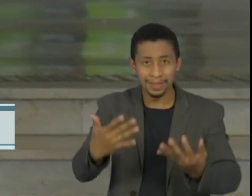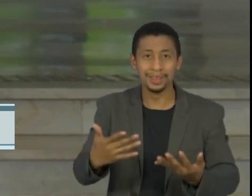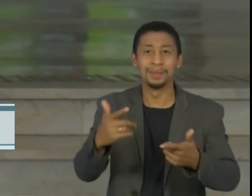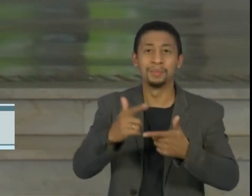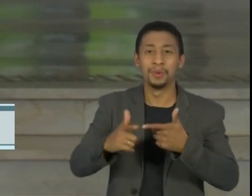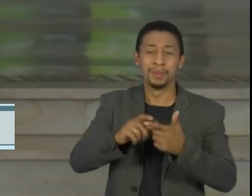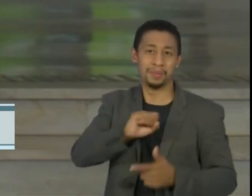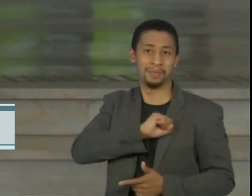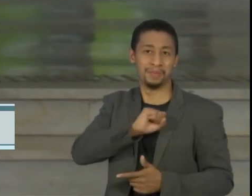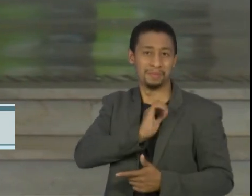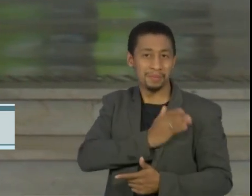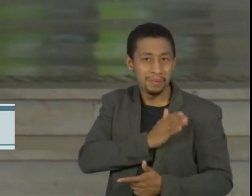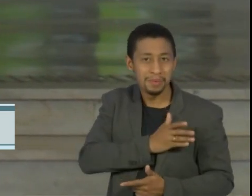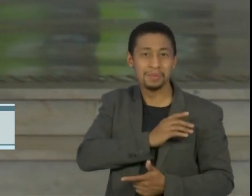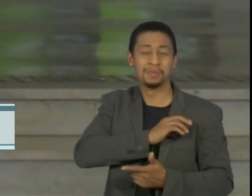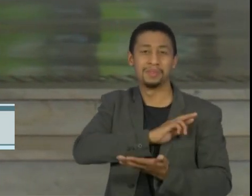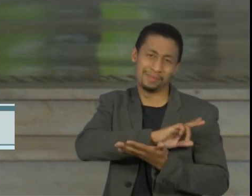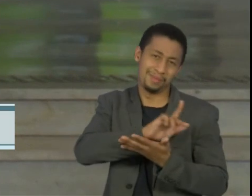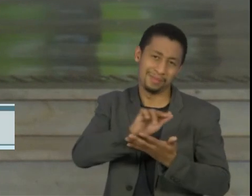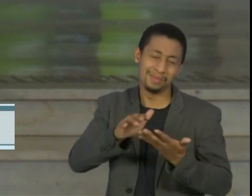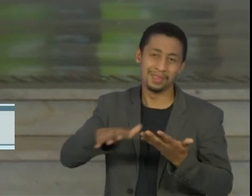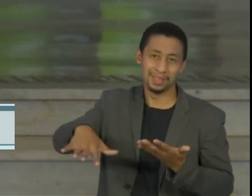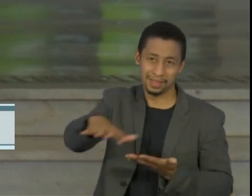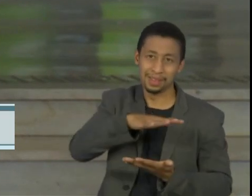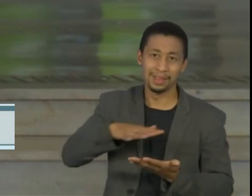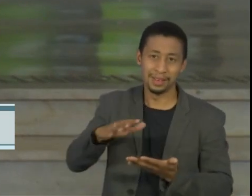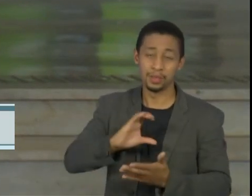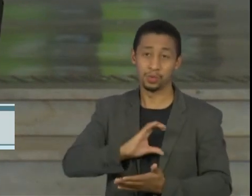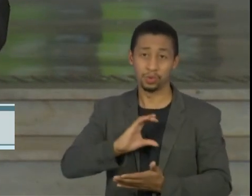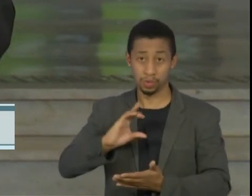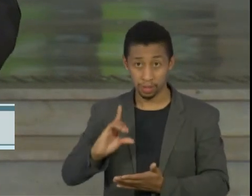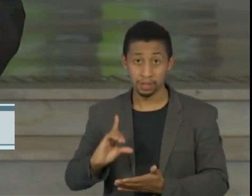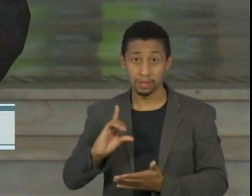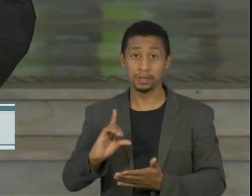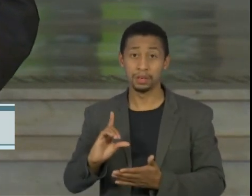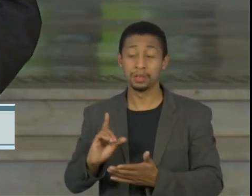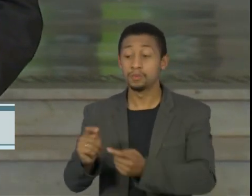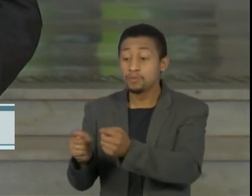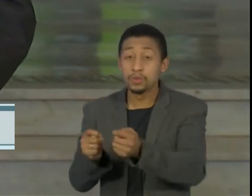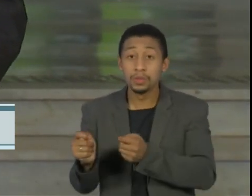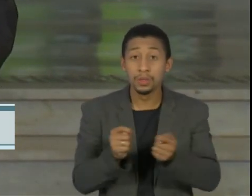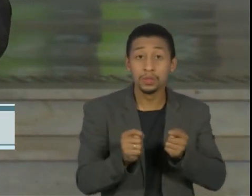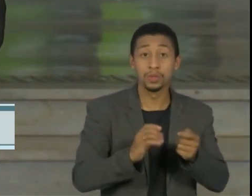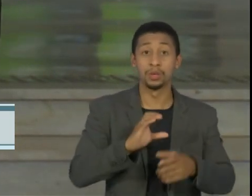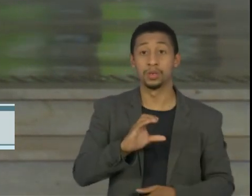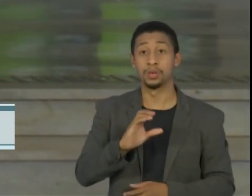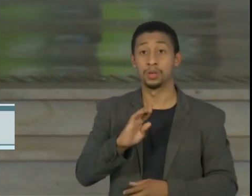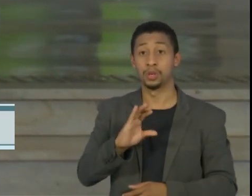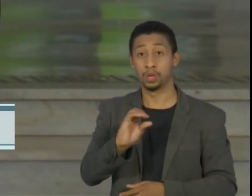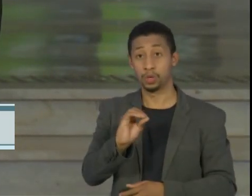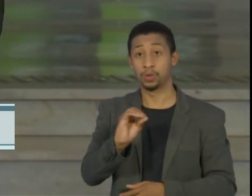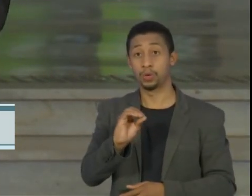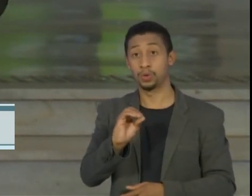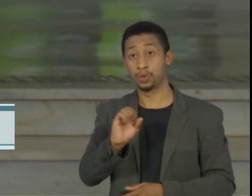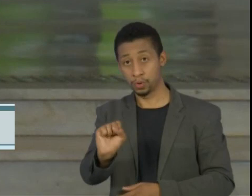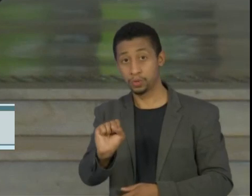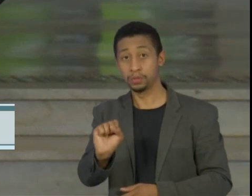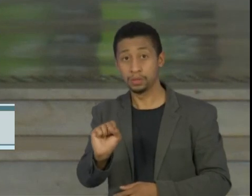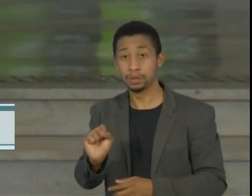cardiovascular, oncologia e assim por diante. Tudo isso é coordenado pelo CROSS, que é o Centro de Regulação de